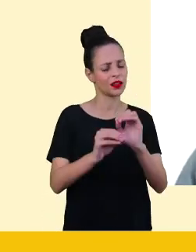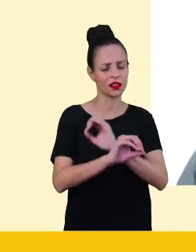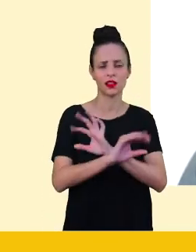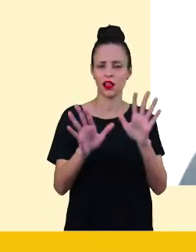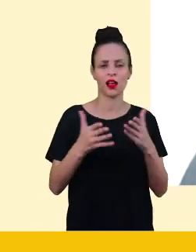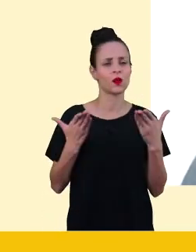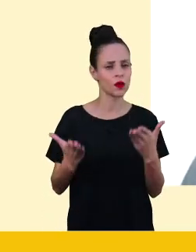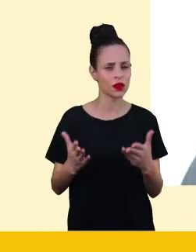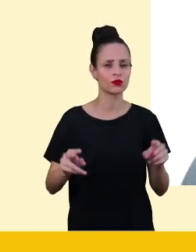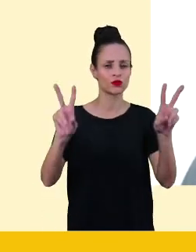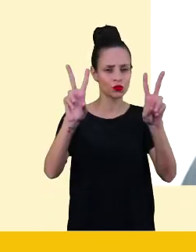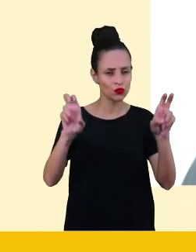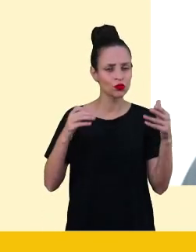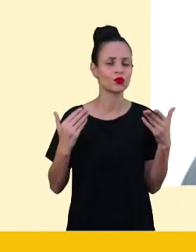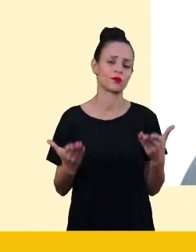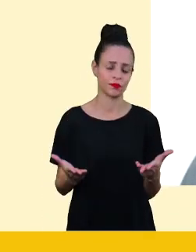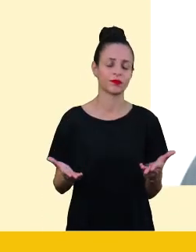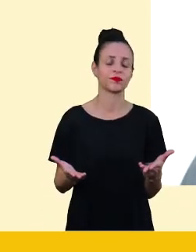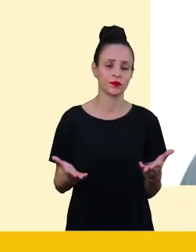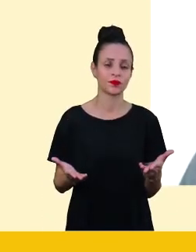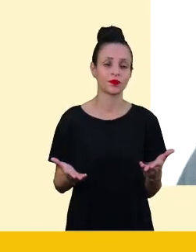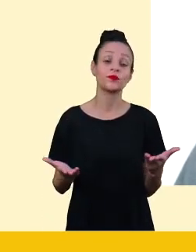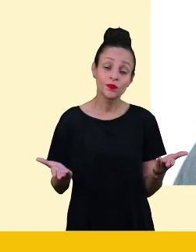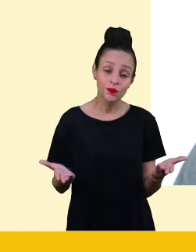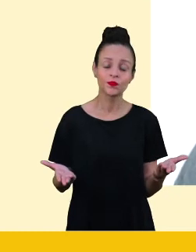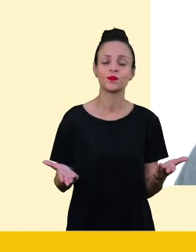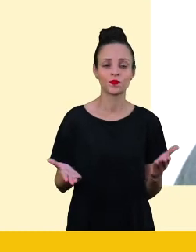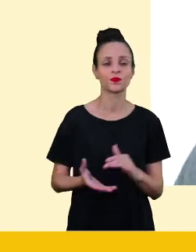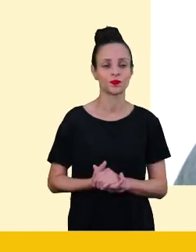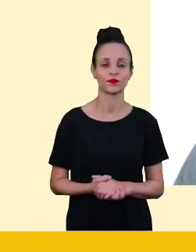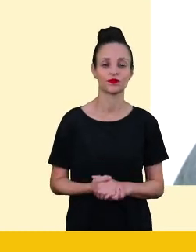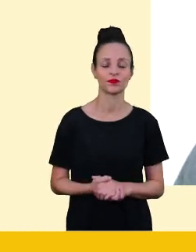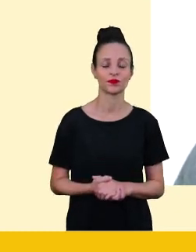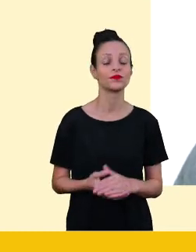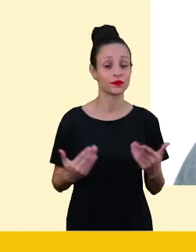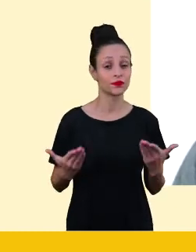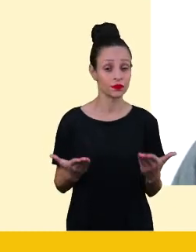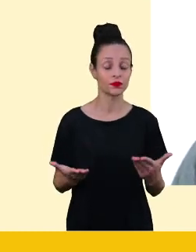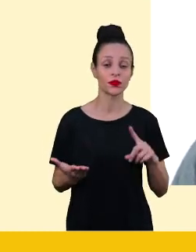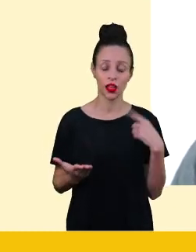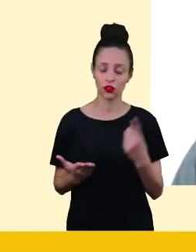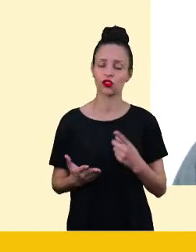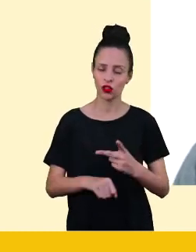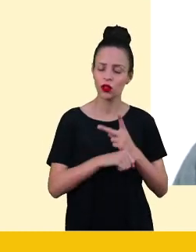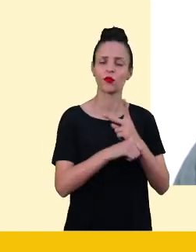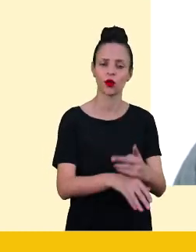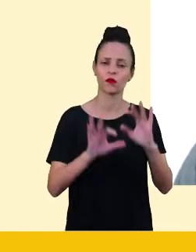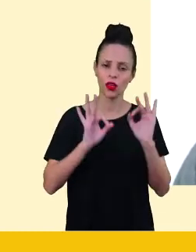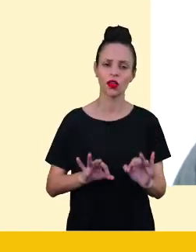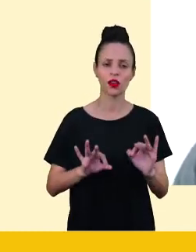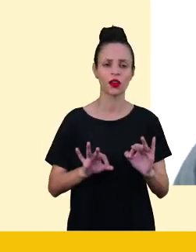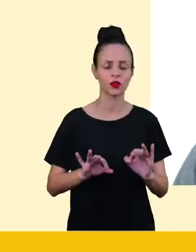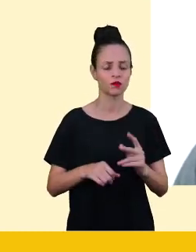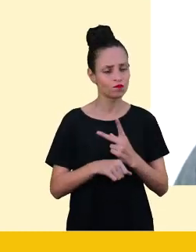compreendem muito bem, né, assim, a questão da luta, assim, e a gente tem procurado muito,